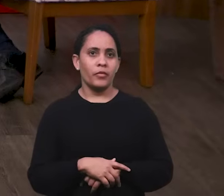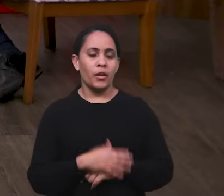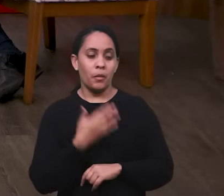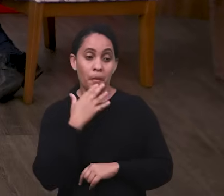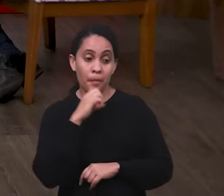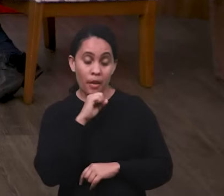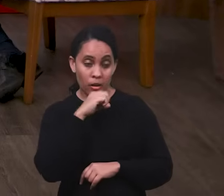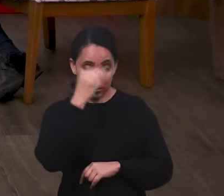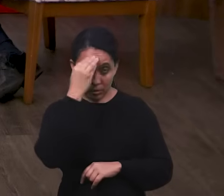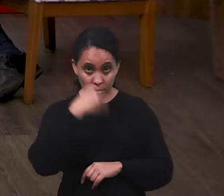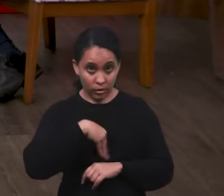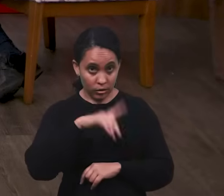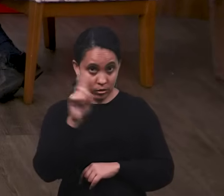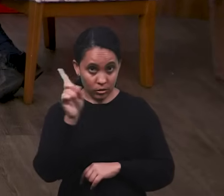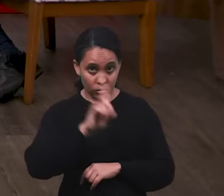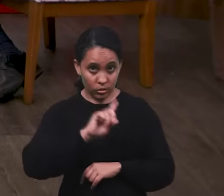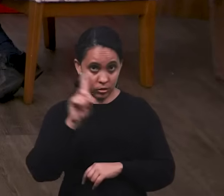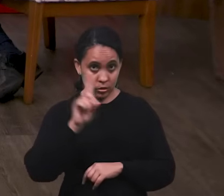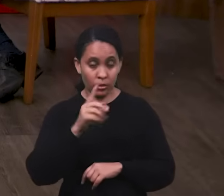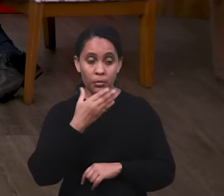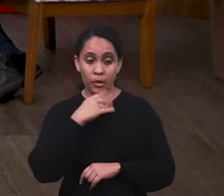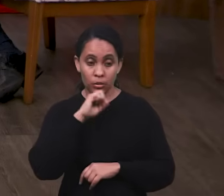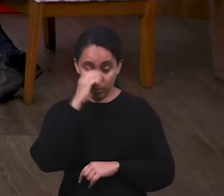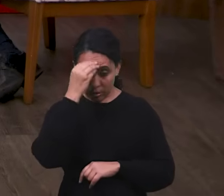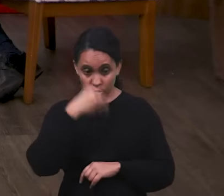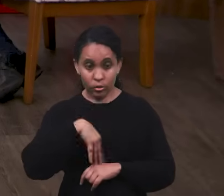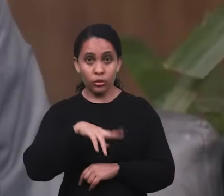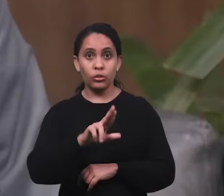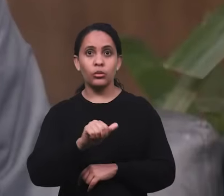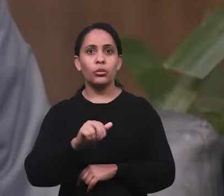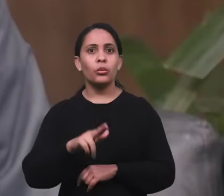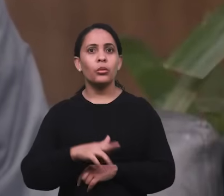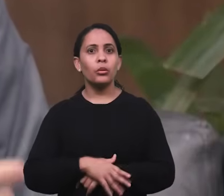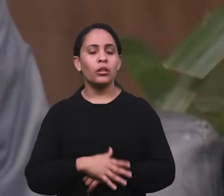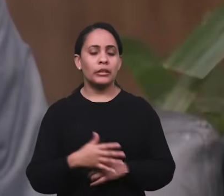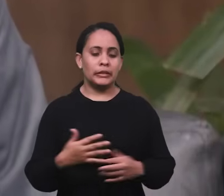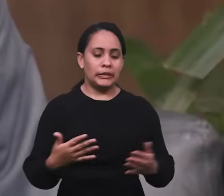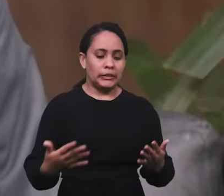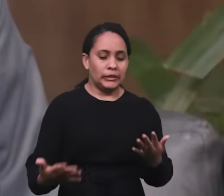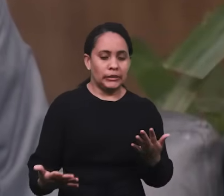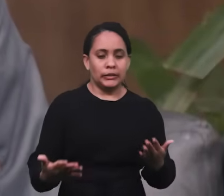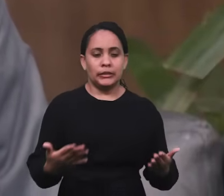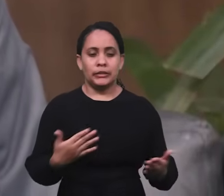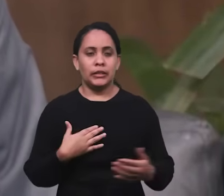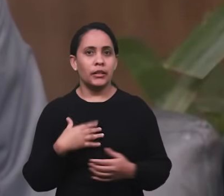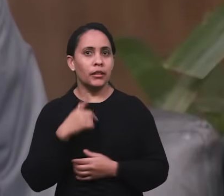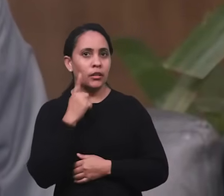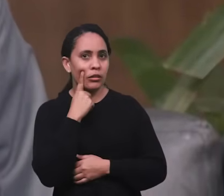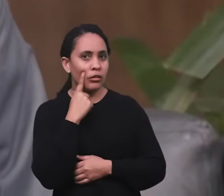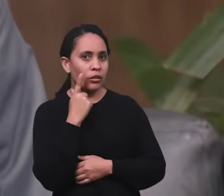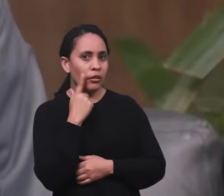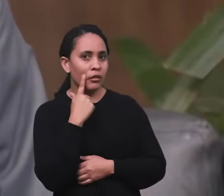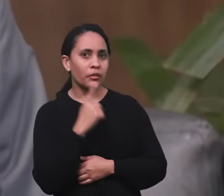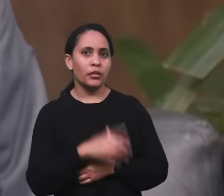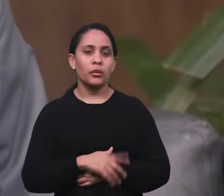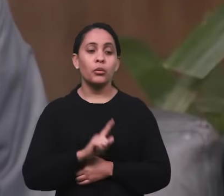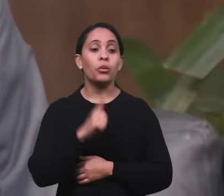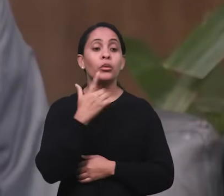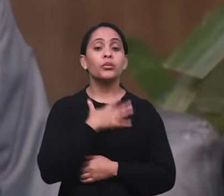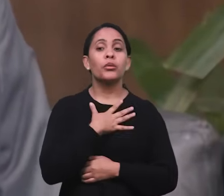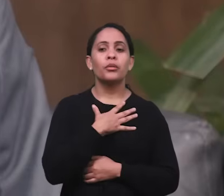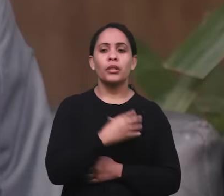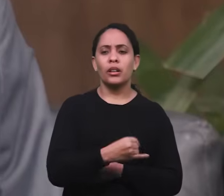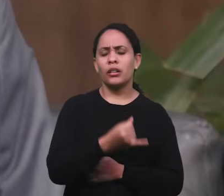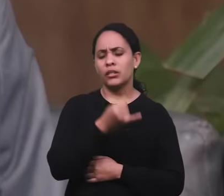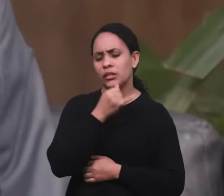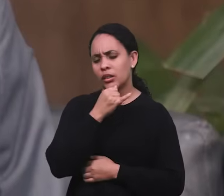né? O pai, quer dizer, o pai não desistiu, e o pai não pode desistir. É o trabalho do pai, né, de equilibrar, de ver, olha, cadê